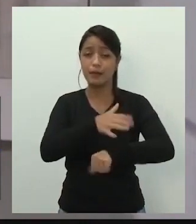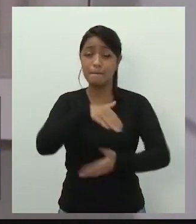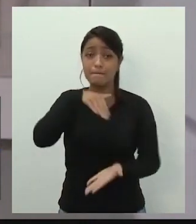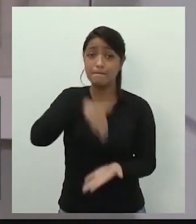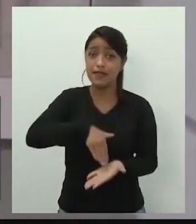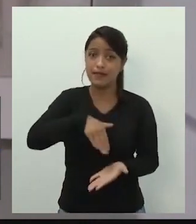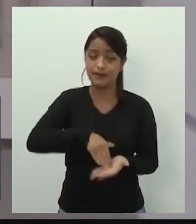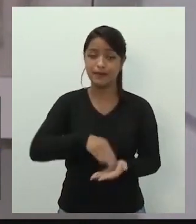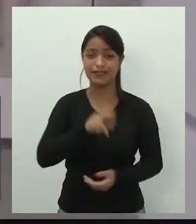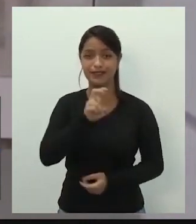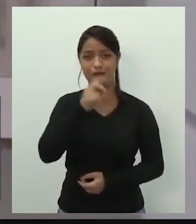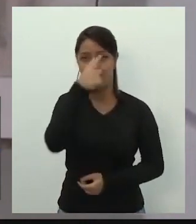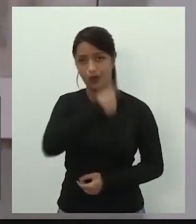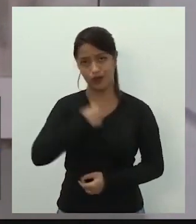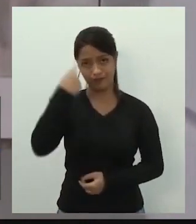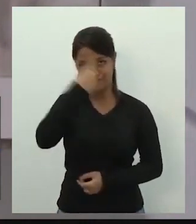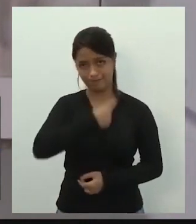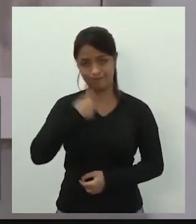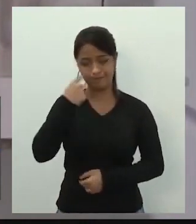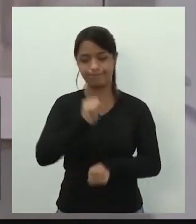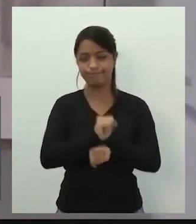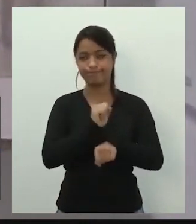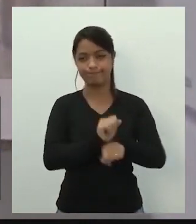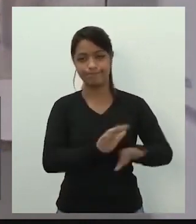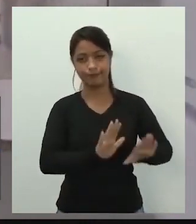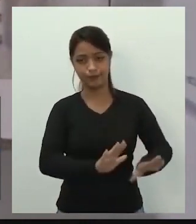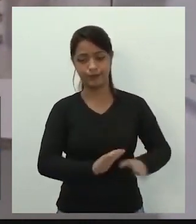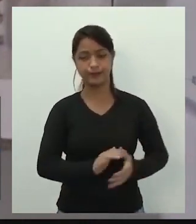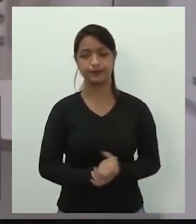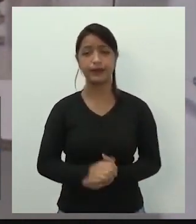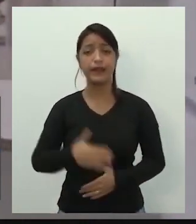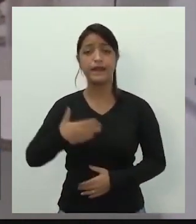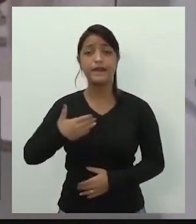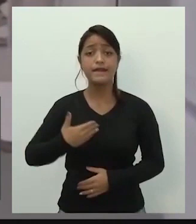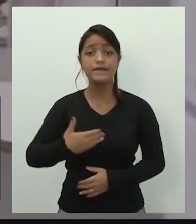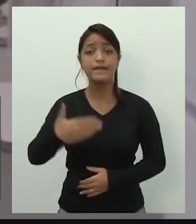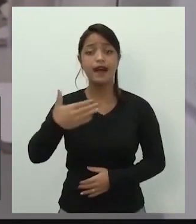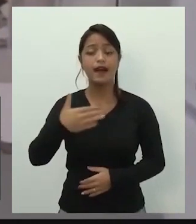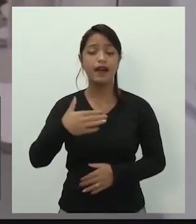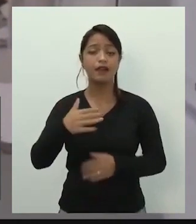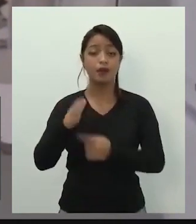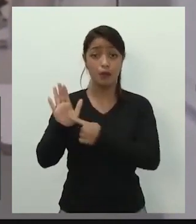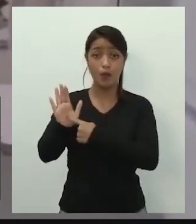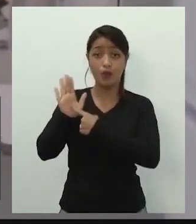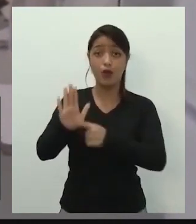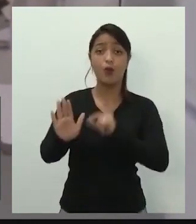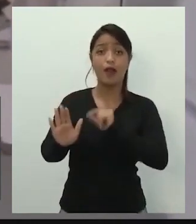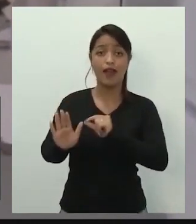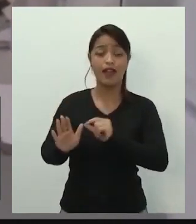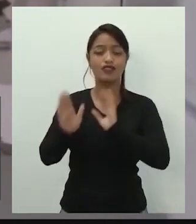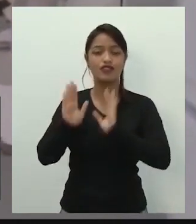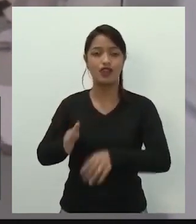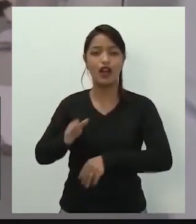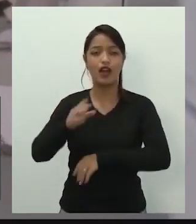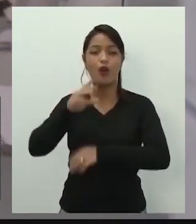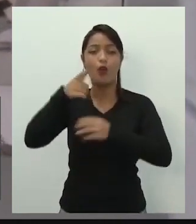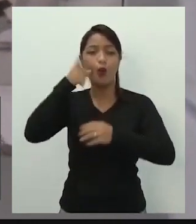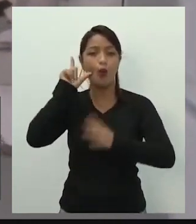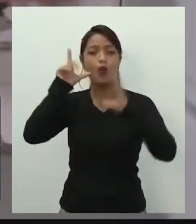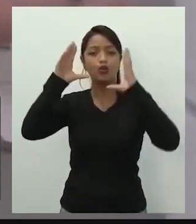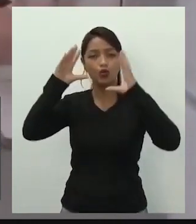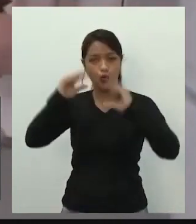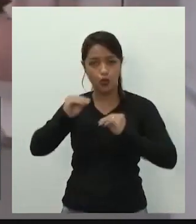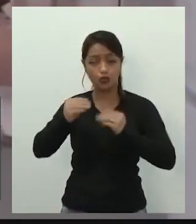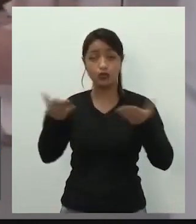descansando. No caso do extrato que eu vou mostrar para vocês, ele ficou uma noite inteira descansando. Eu fiz ontem à